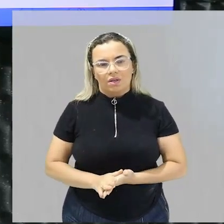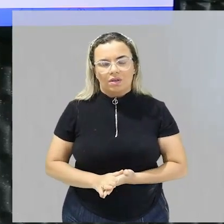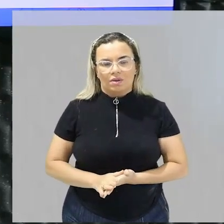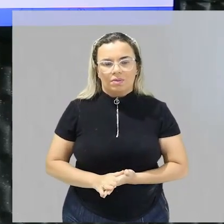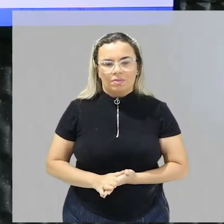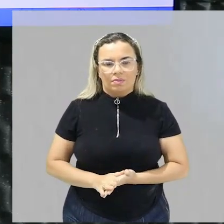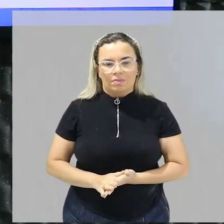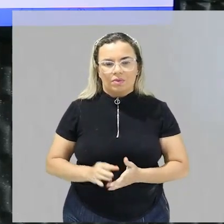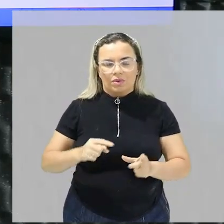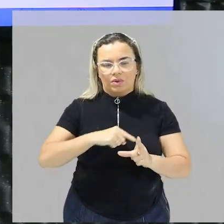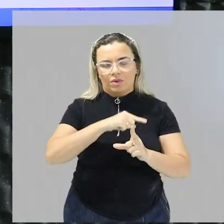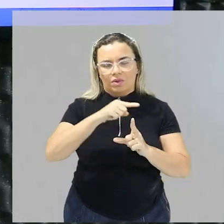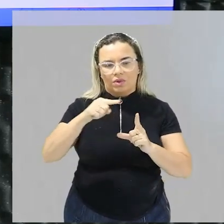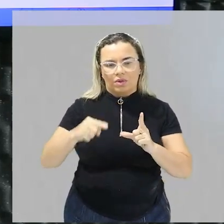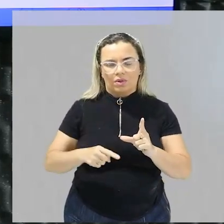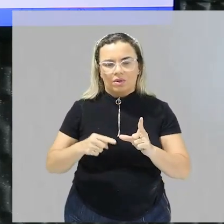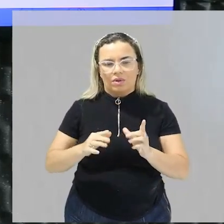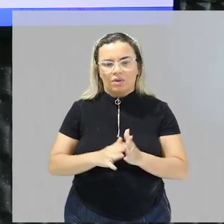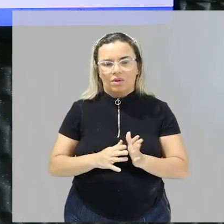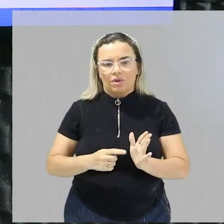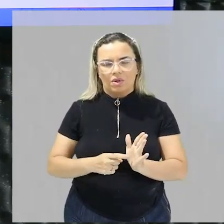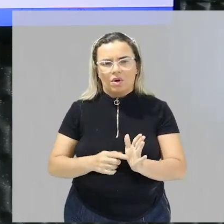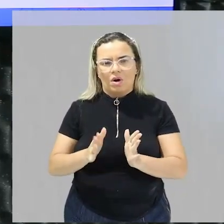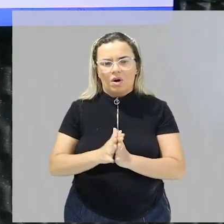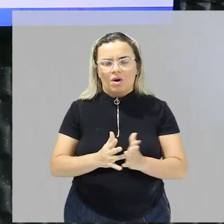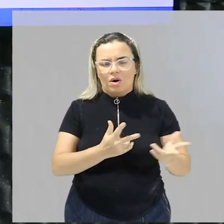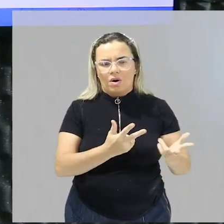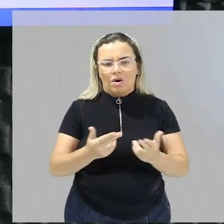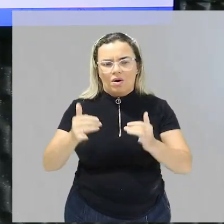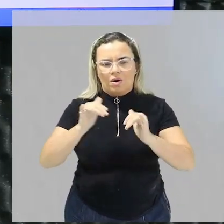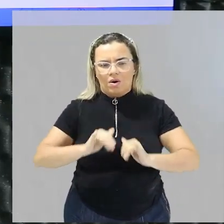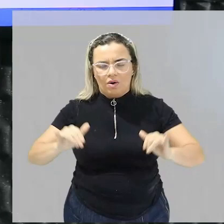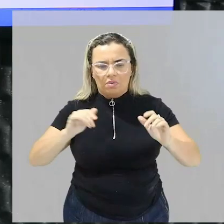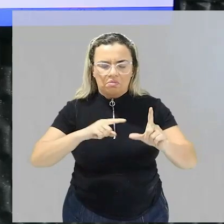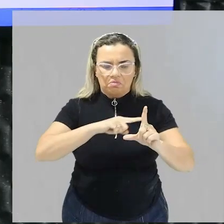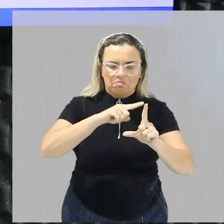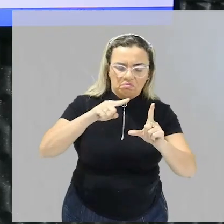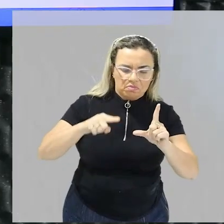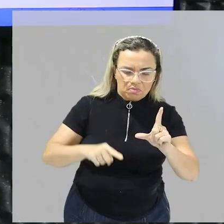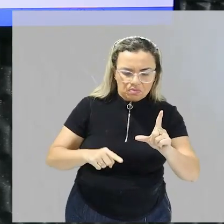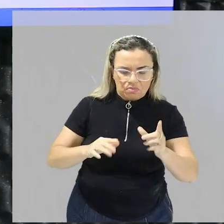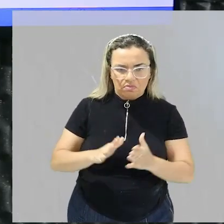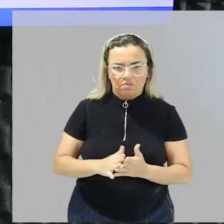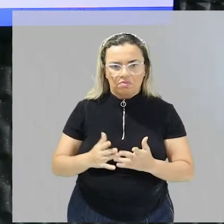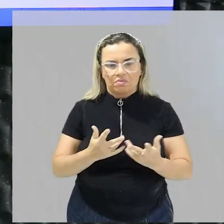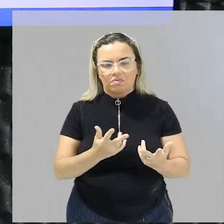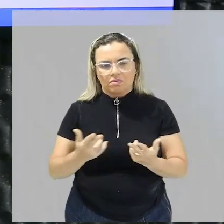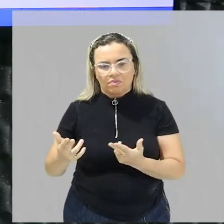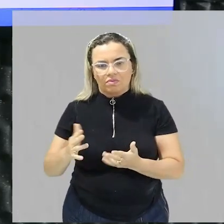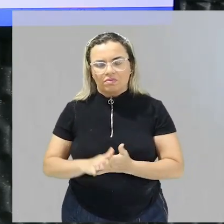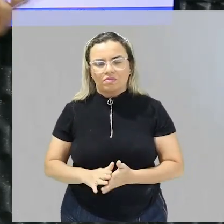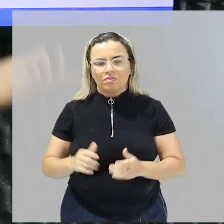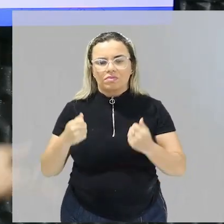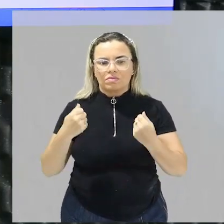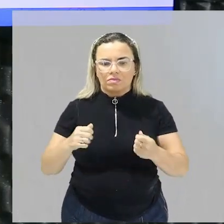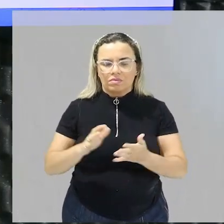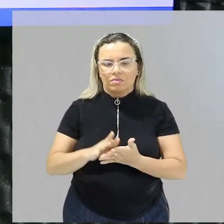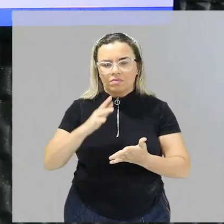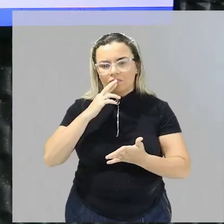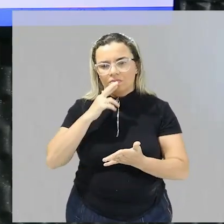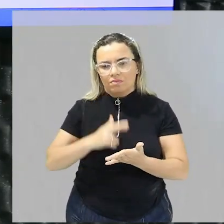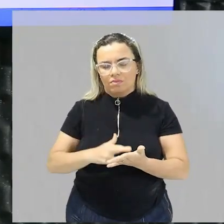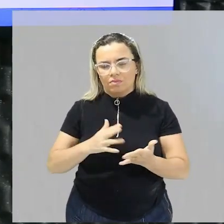né, aparecesse a mesma informação em outra opção e que você necessariamente tivesse que